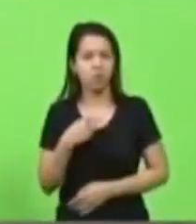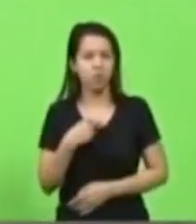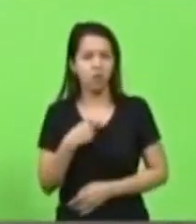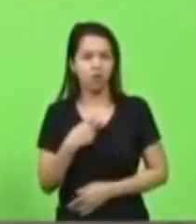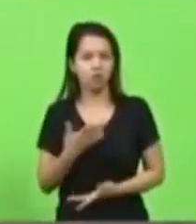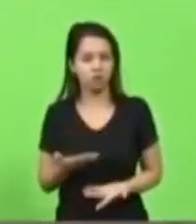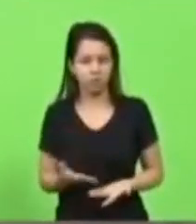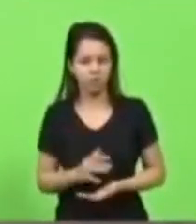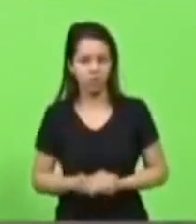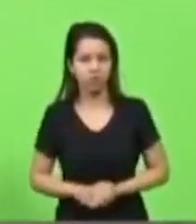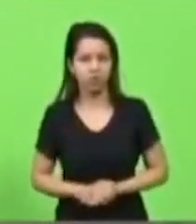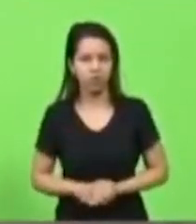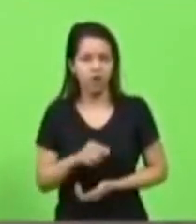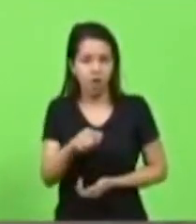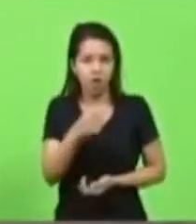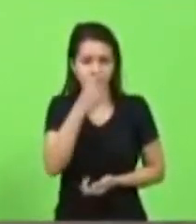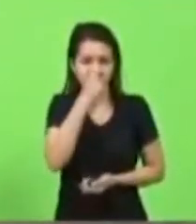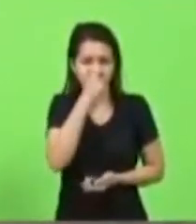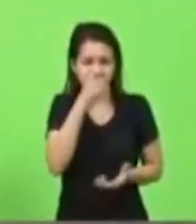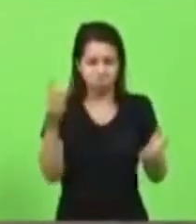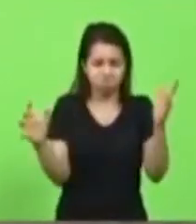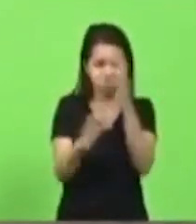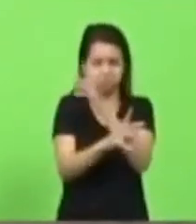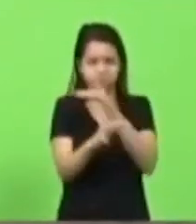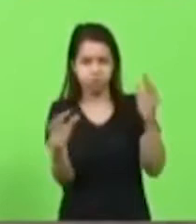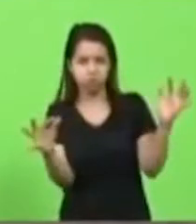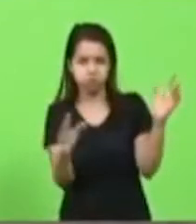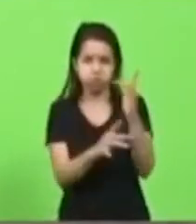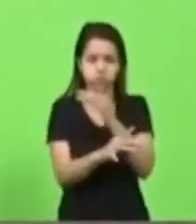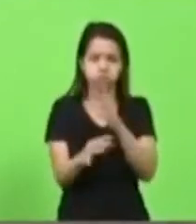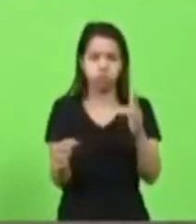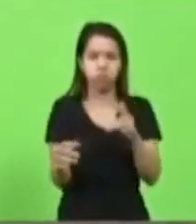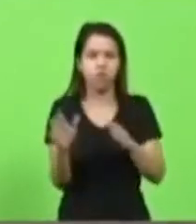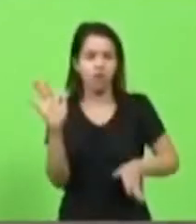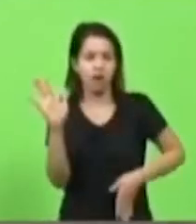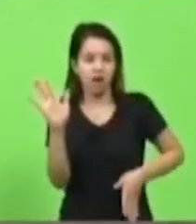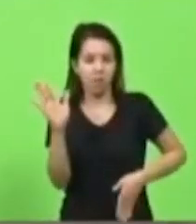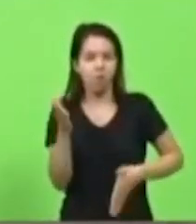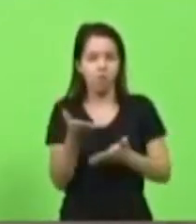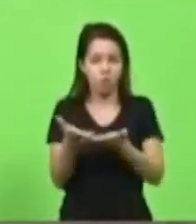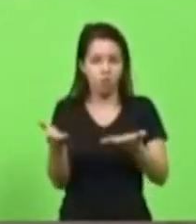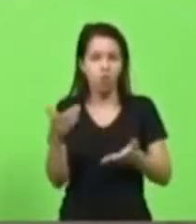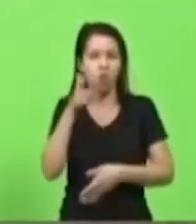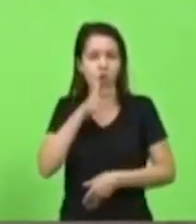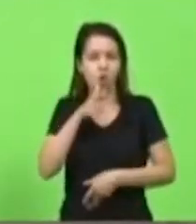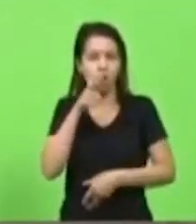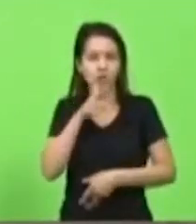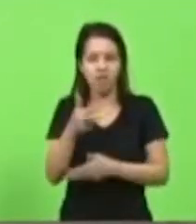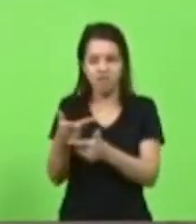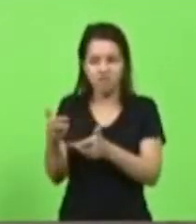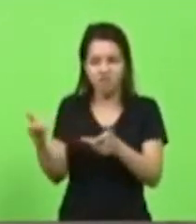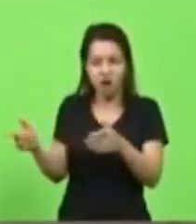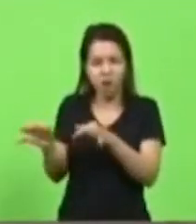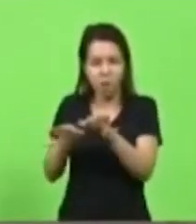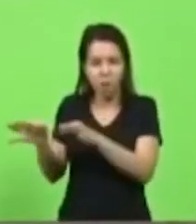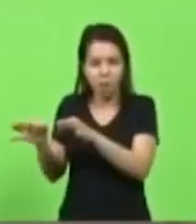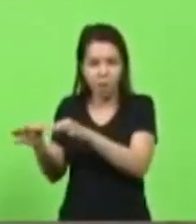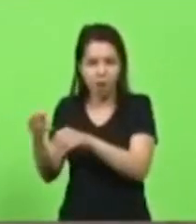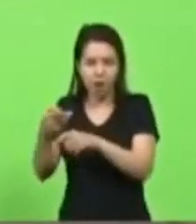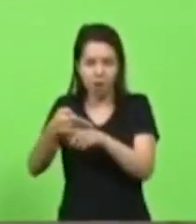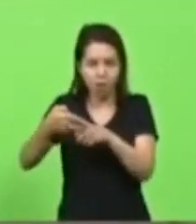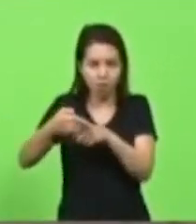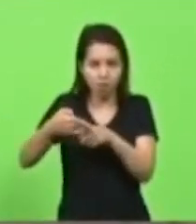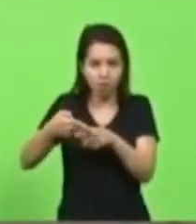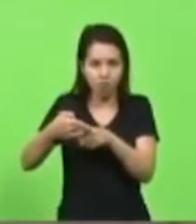meio do tumulto, os caras com os vagabundos lá, eles conseguem coisas perfurantes de forma